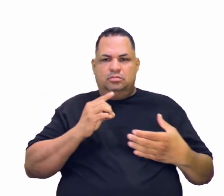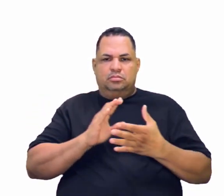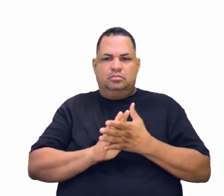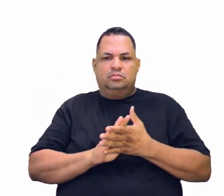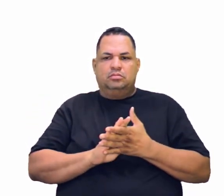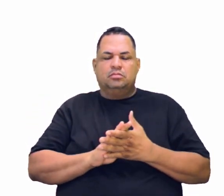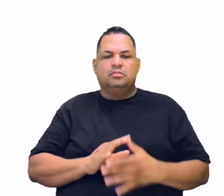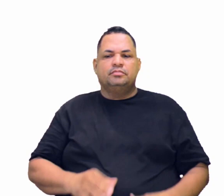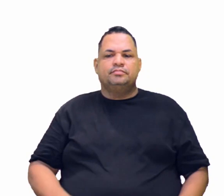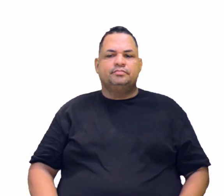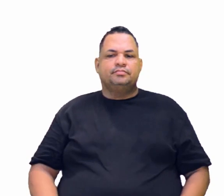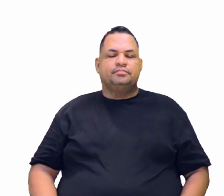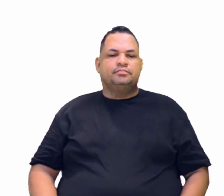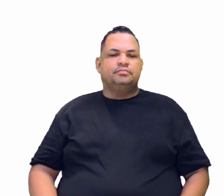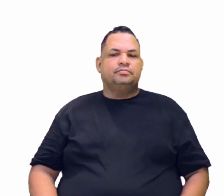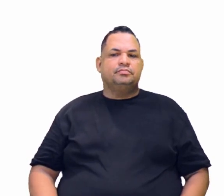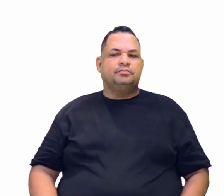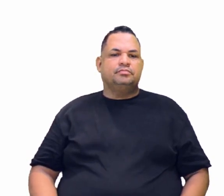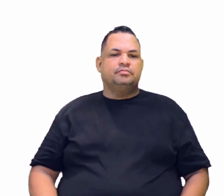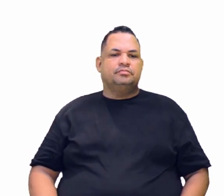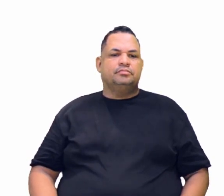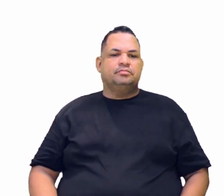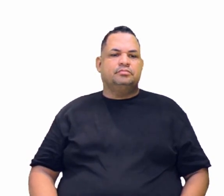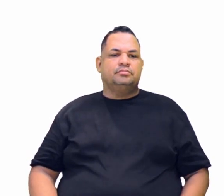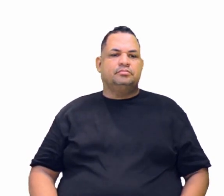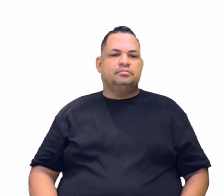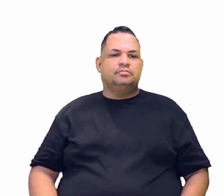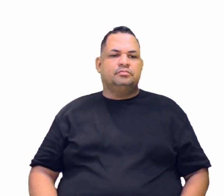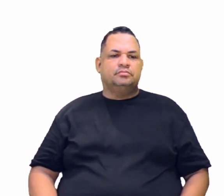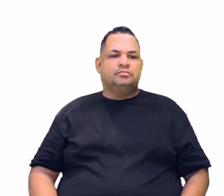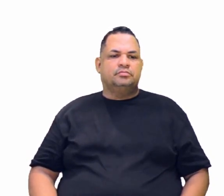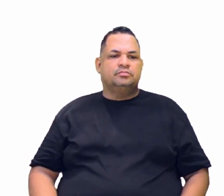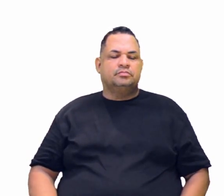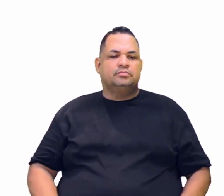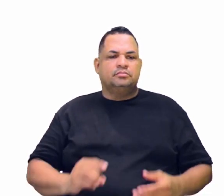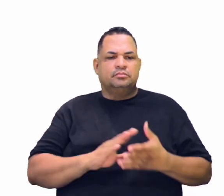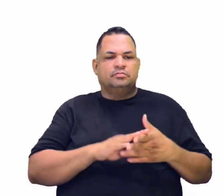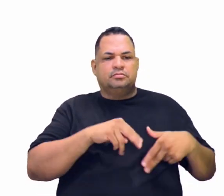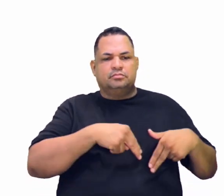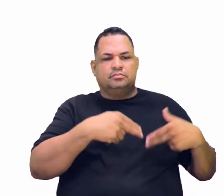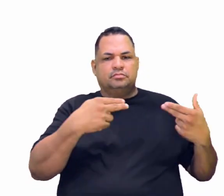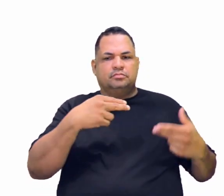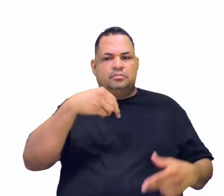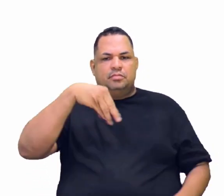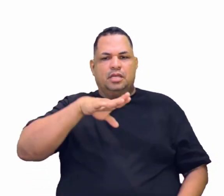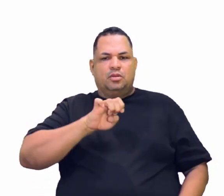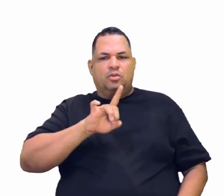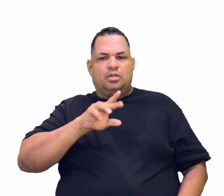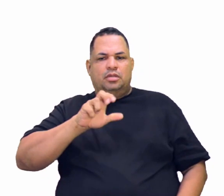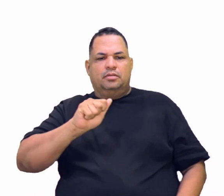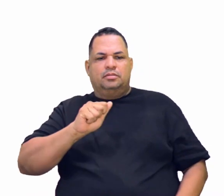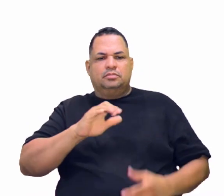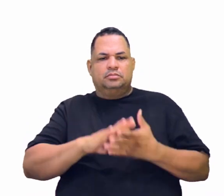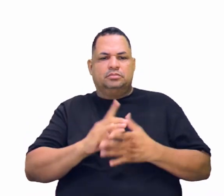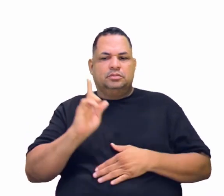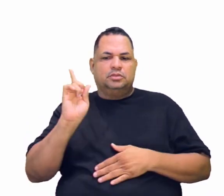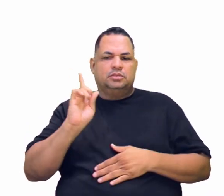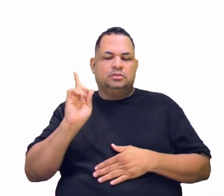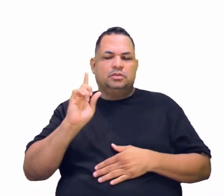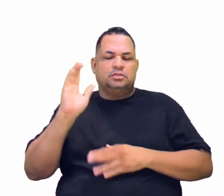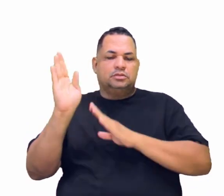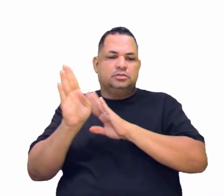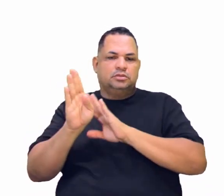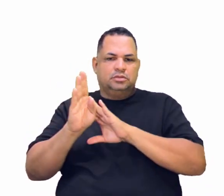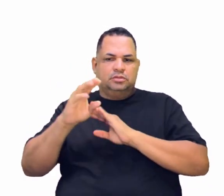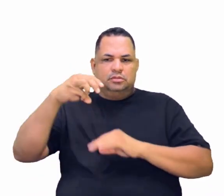direita. Esse daqui é o arco da etnia Macurape e aqui é o arco da etnia